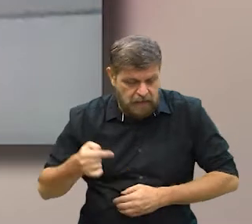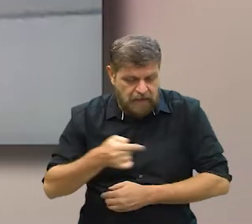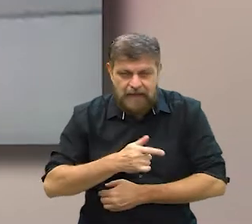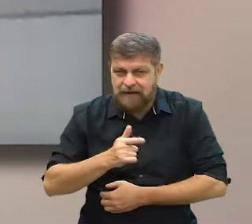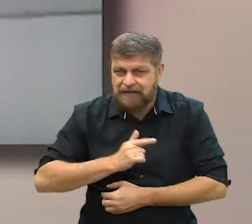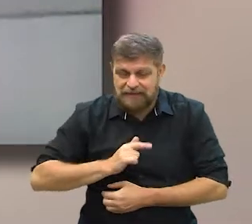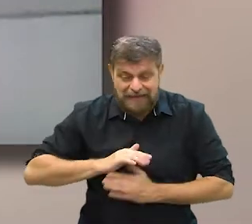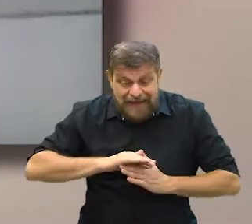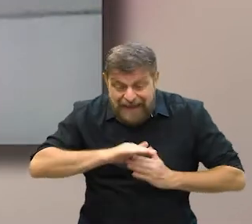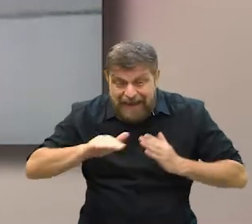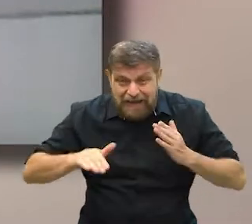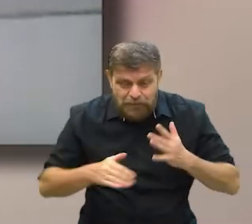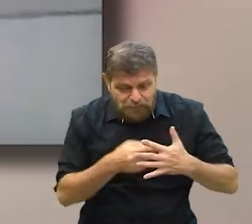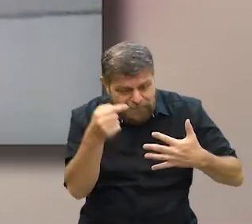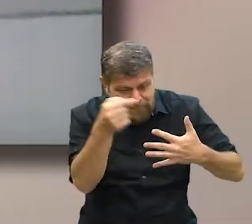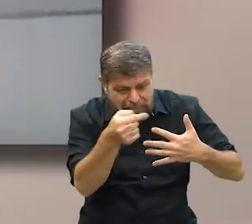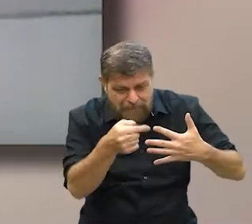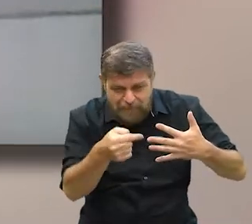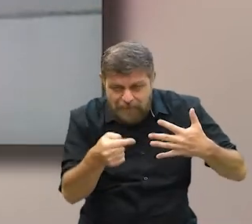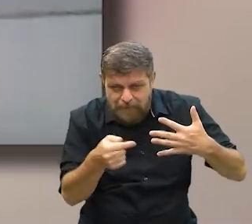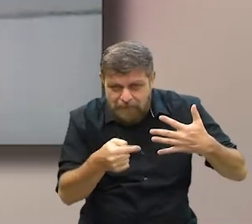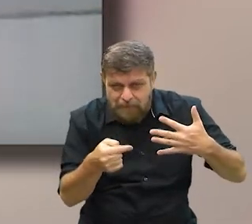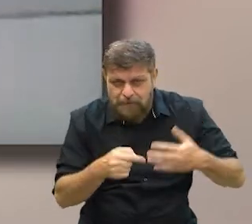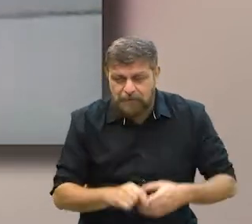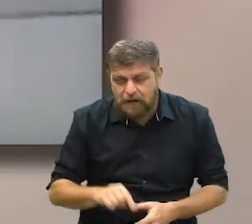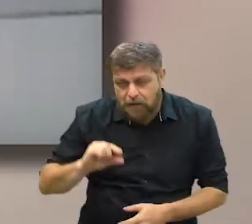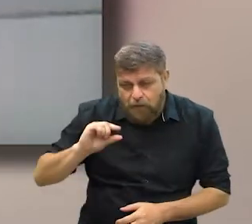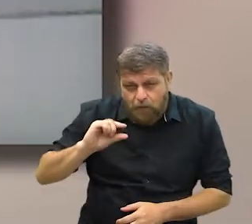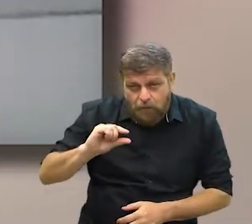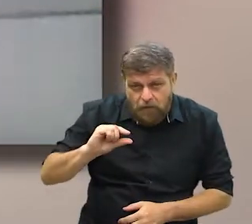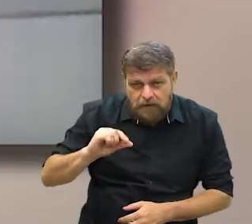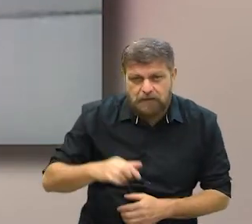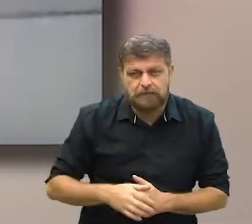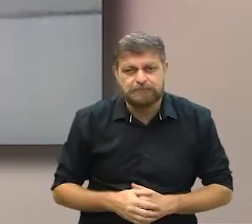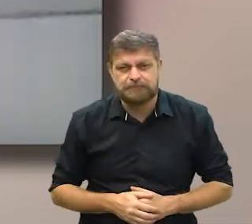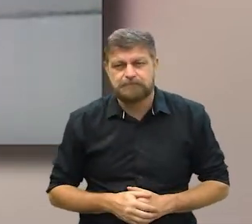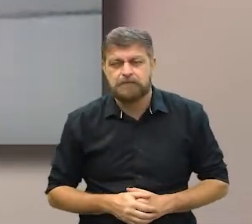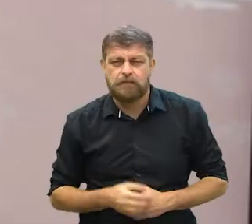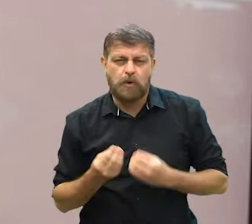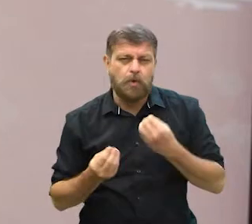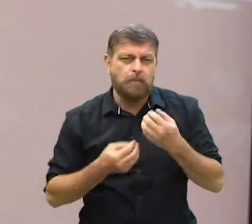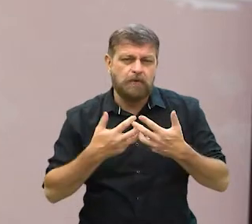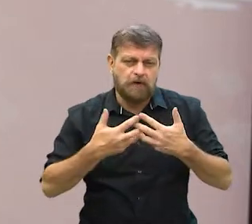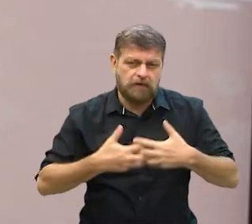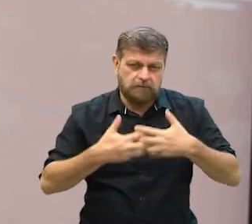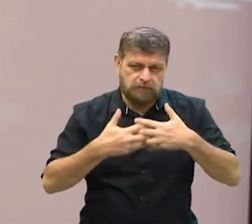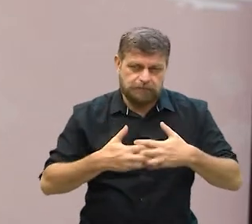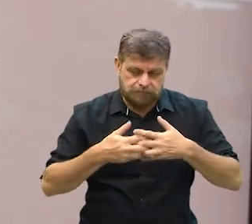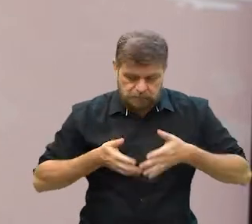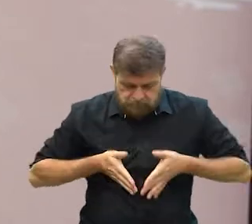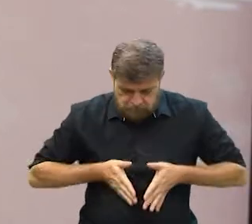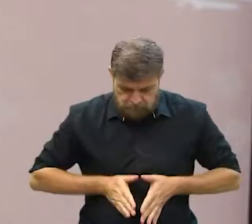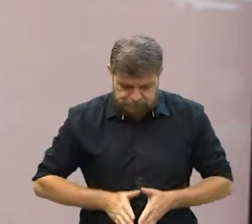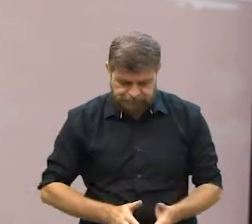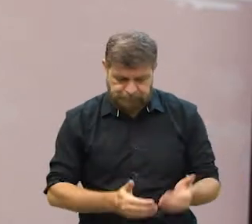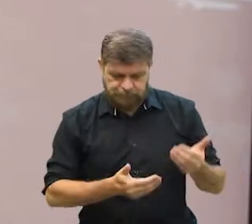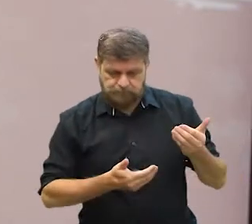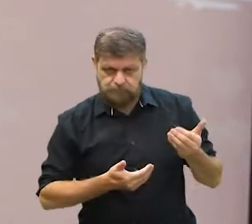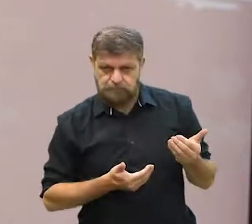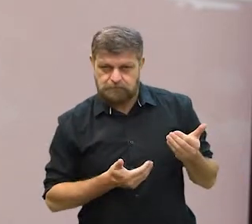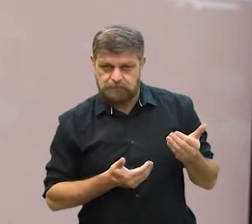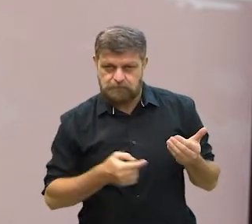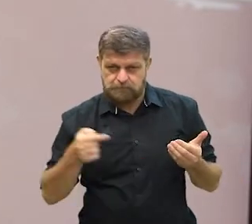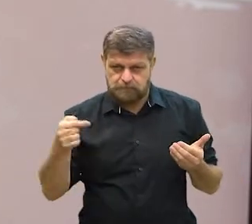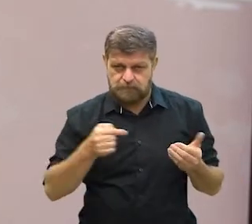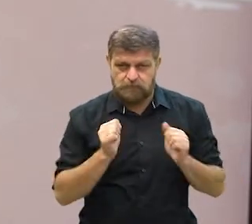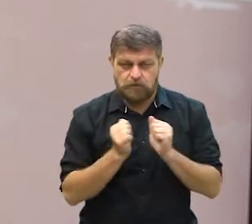ele consegue dar todos os nutrientes, não é, nesse volume muito pequeno. E como que funciona? O bebê